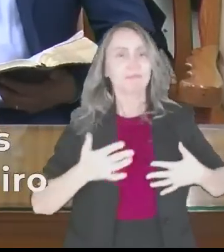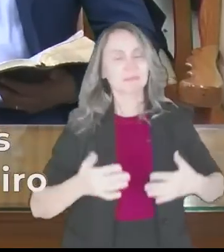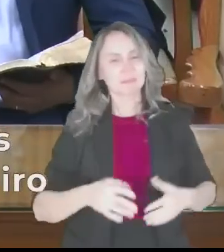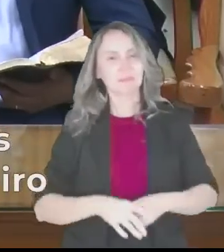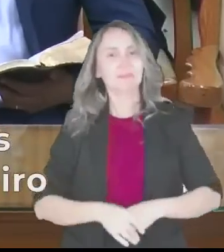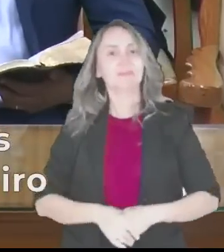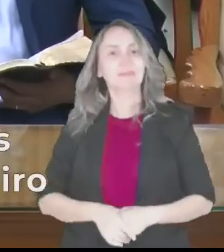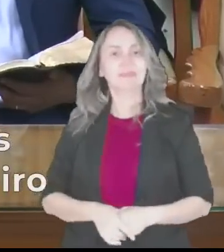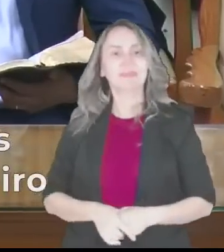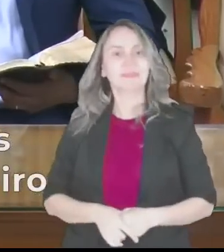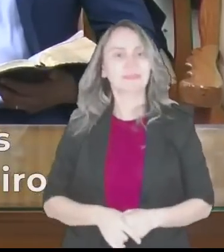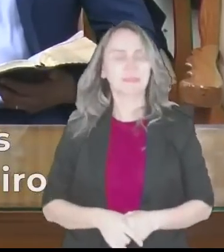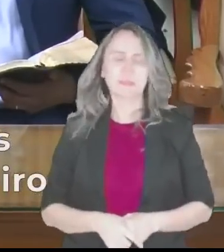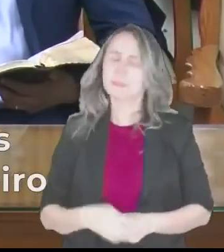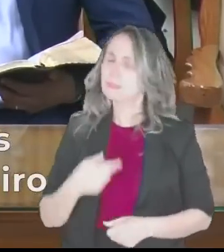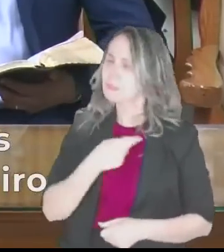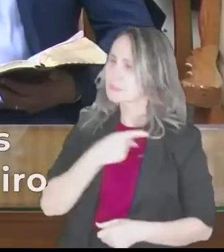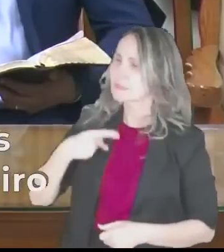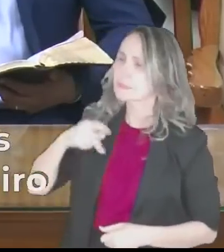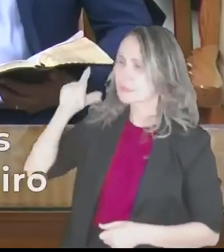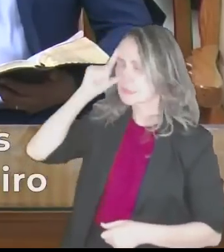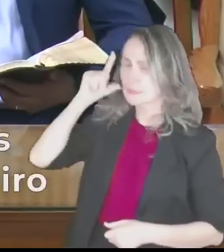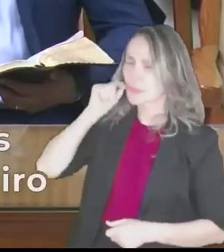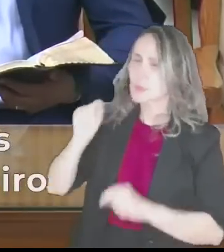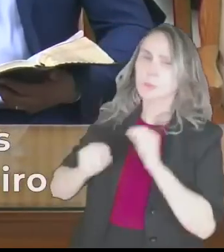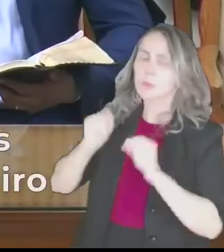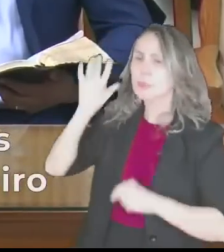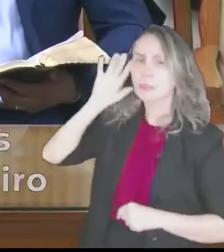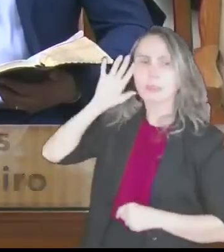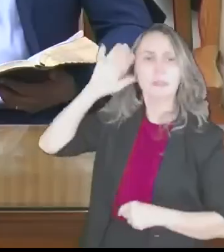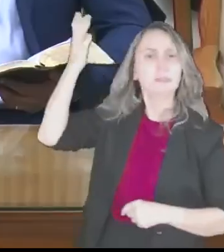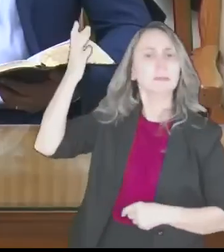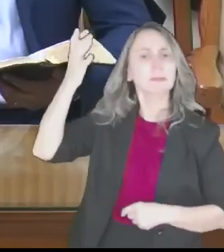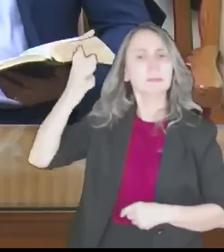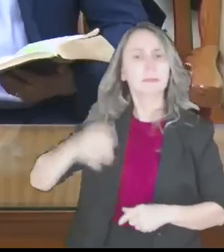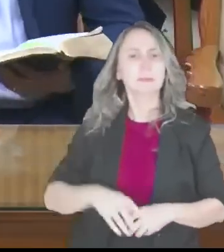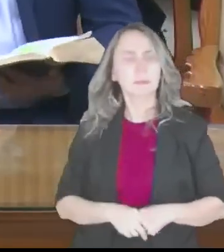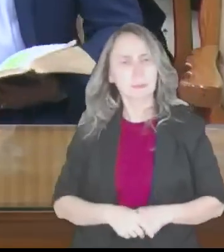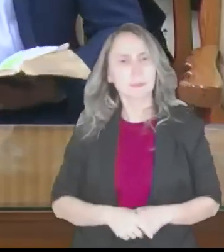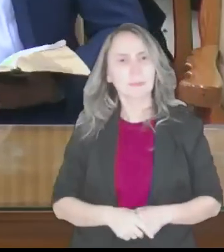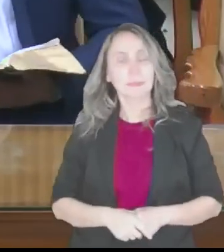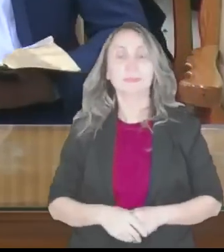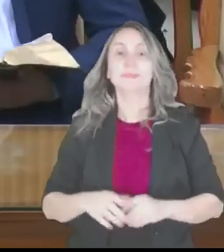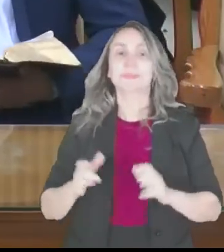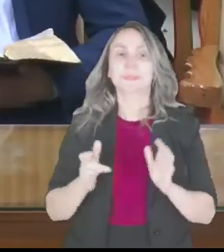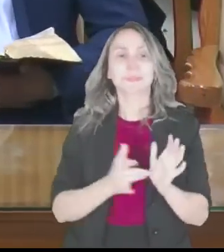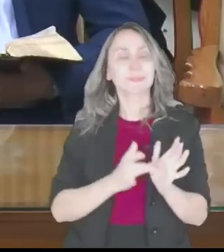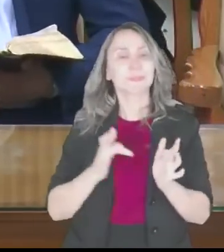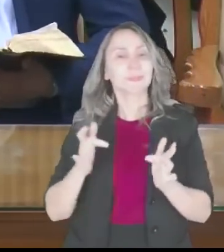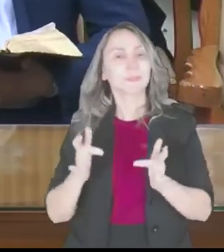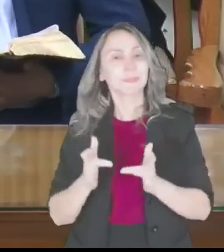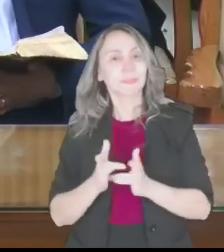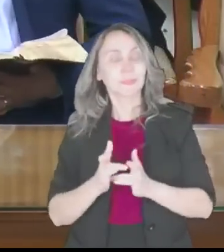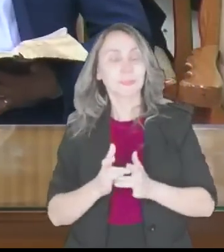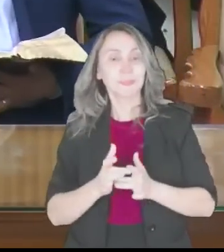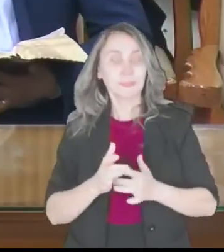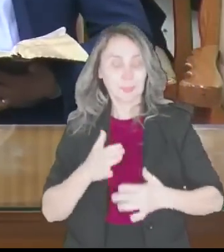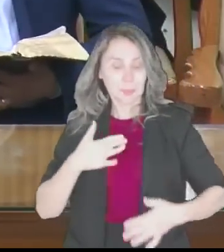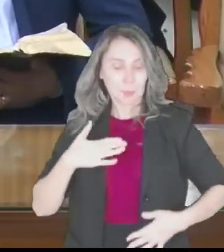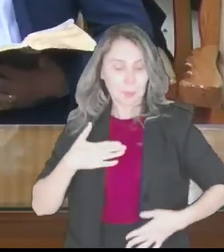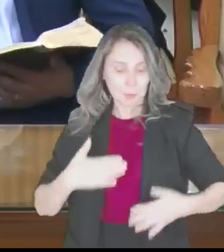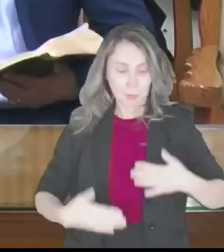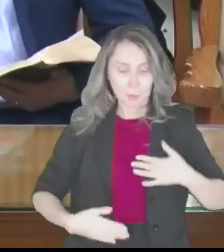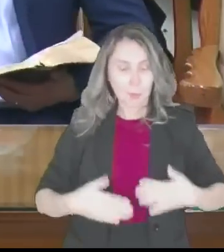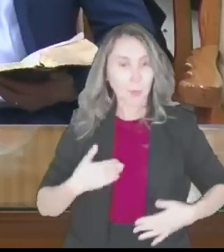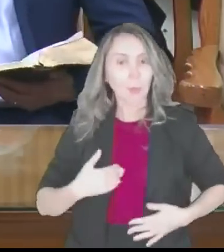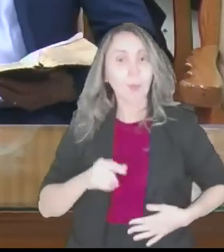Aleluia. Pastor Isoldo, o que foi que aconteceu ali? Sabe o que foi que aconteceu? Jesus estava em corpo, o quê? A divindade de